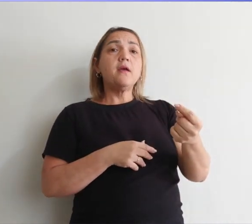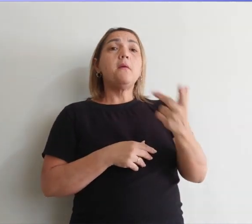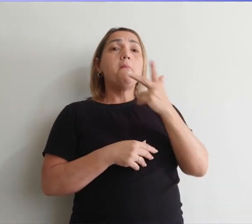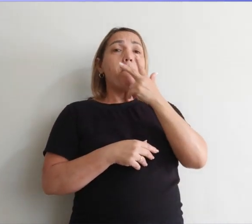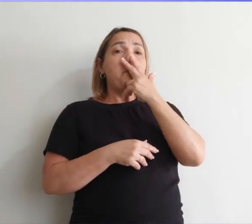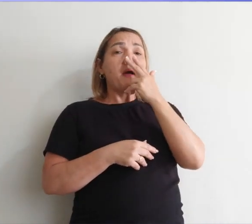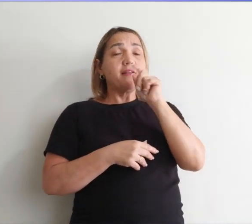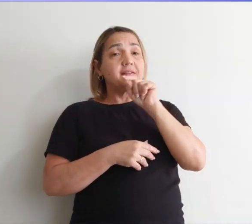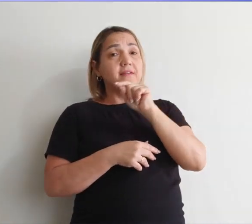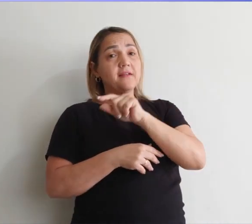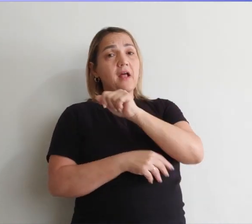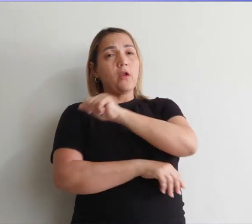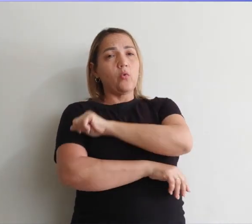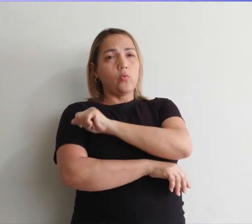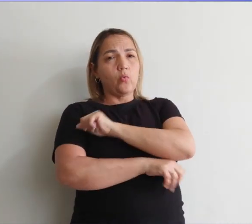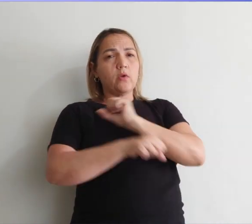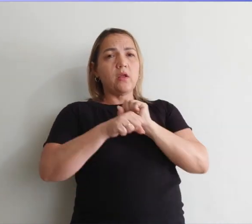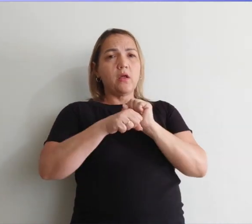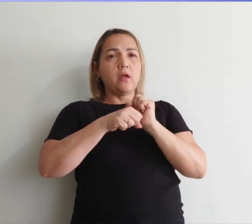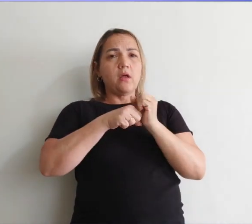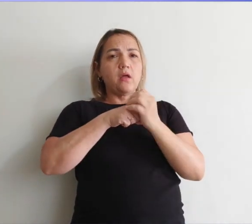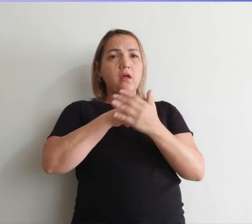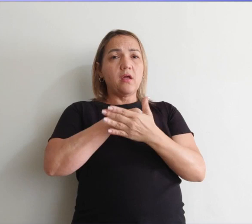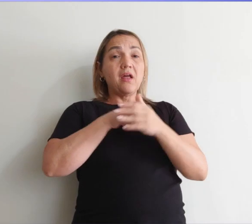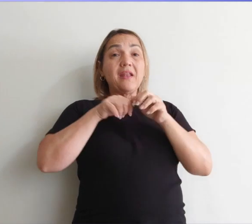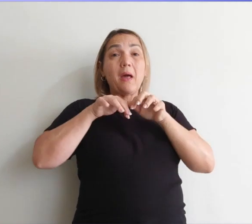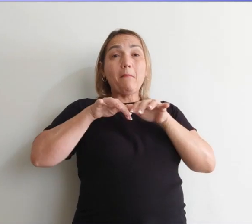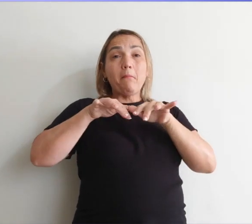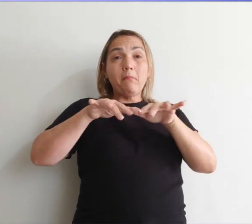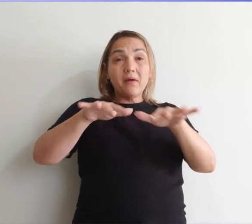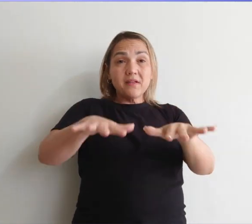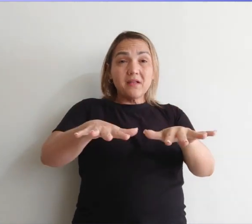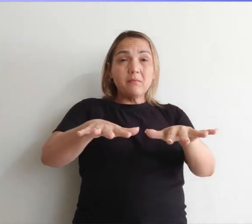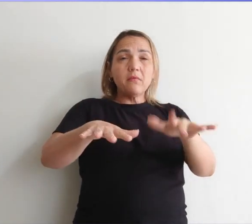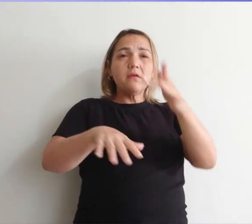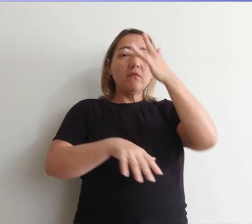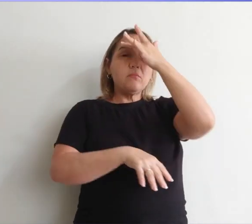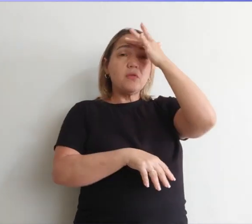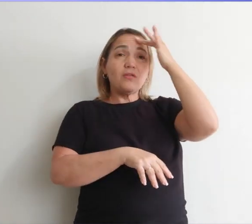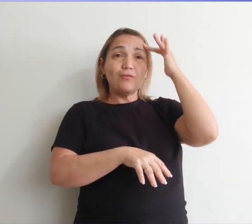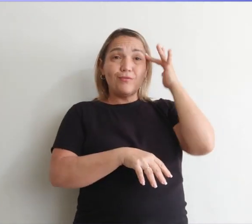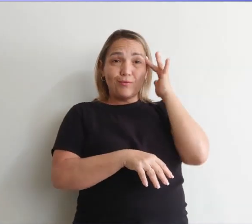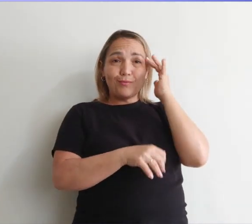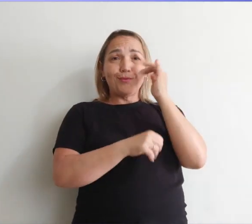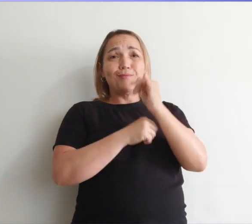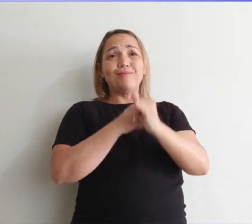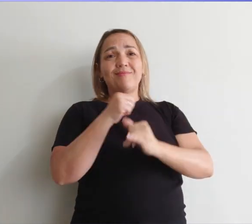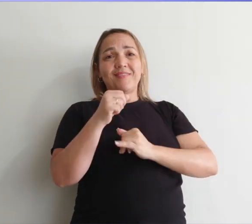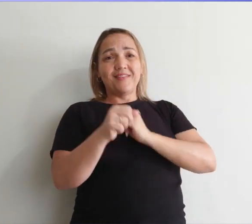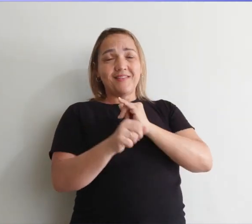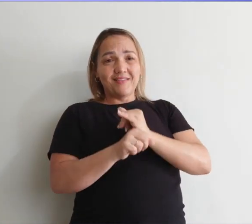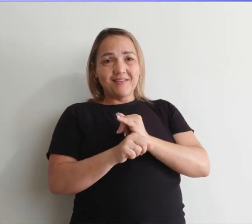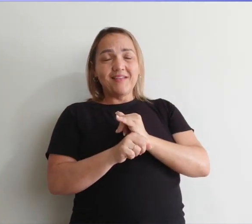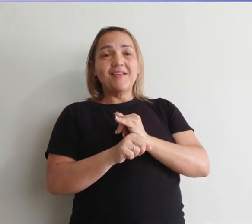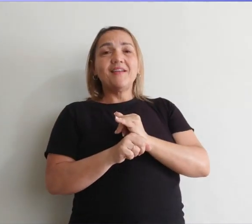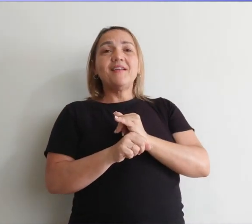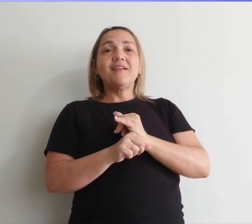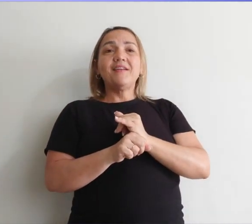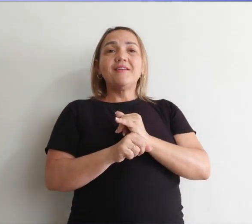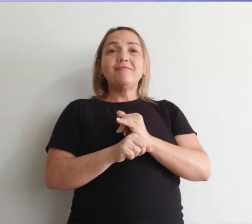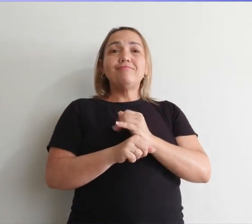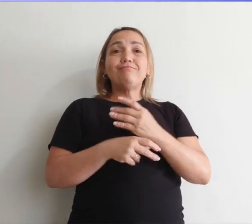aí, parece que a aluna, nessa questão da pandemia também, as pessoas ficaram muito online e